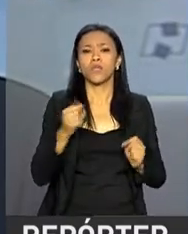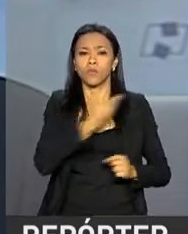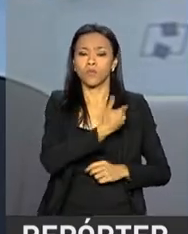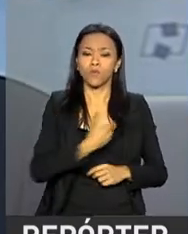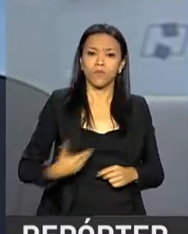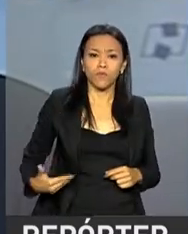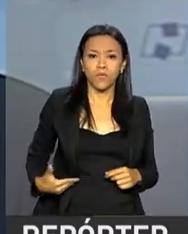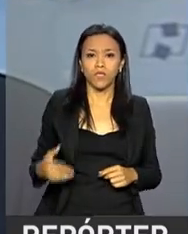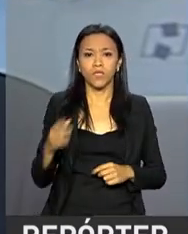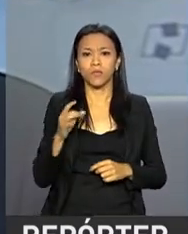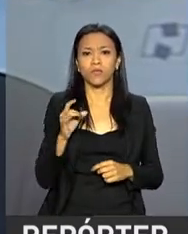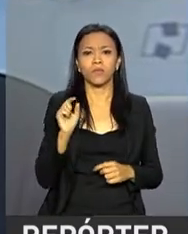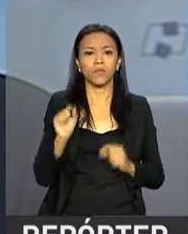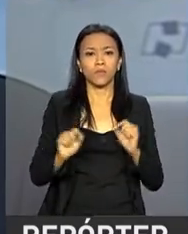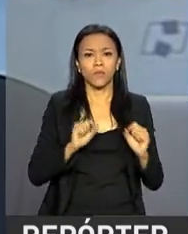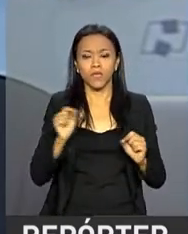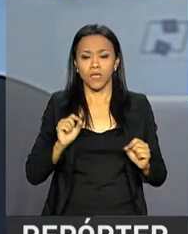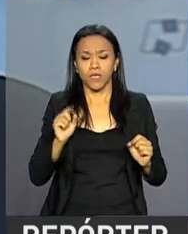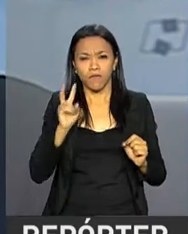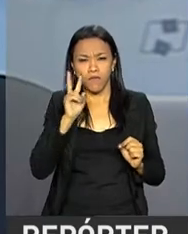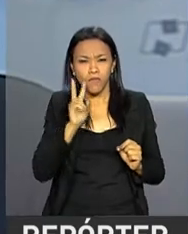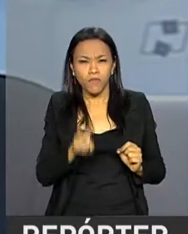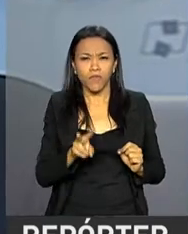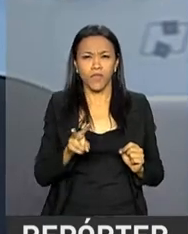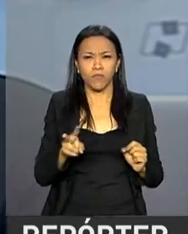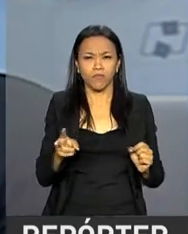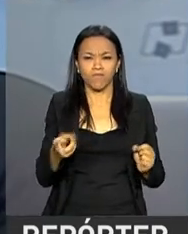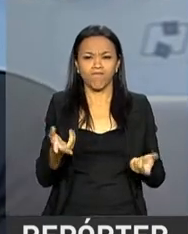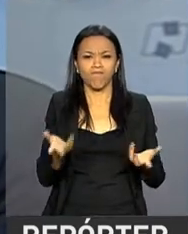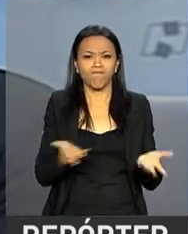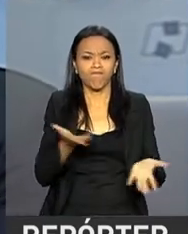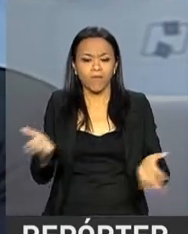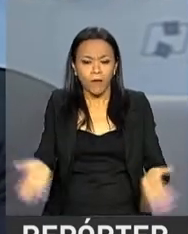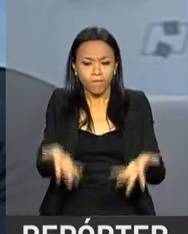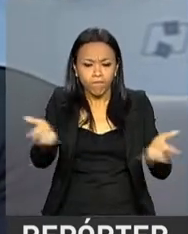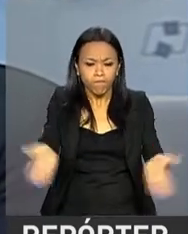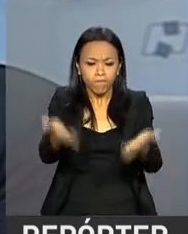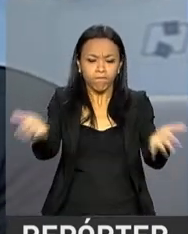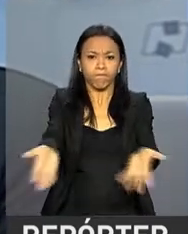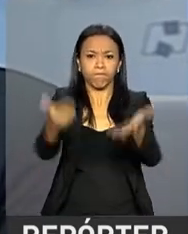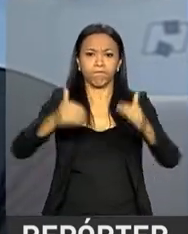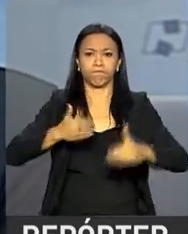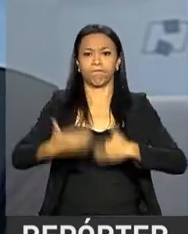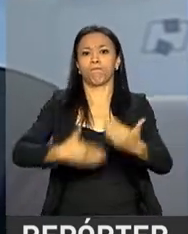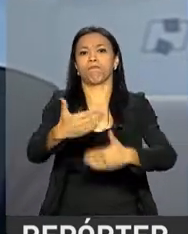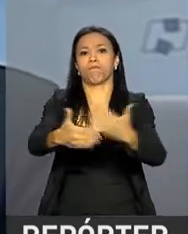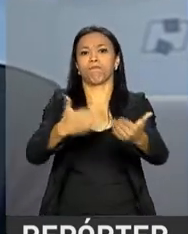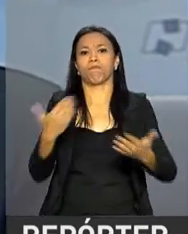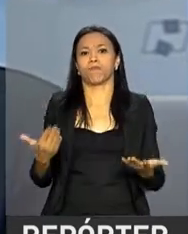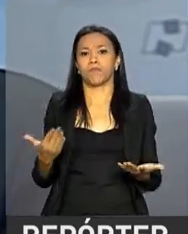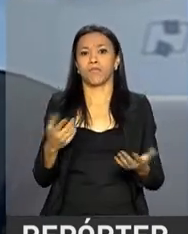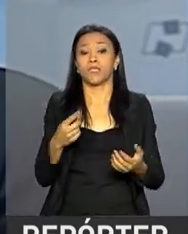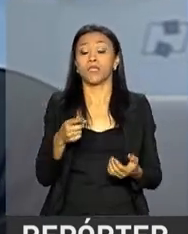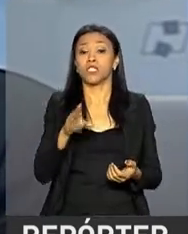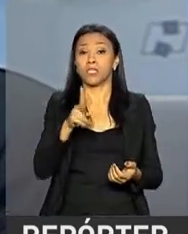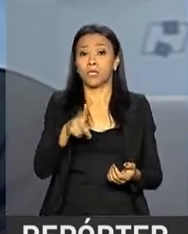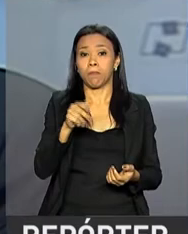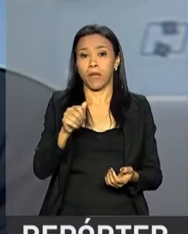não ter, na velocidade necessária, os recursos suficientes para poder fazer frente à necessidade de passivos que